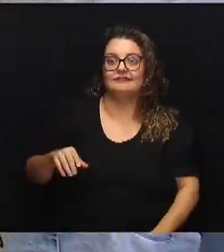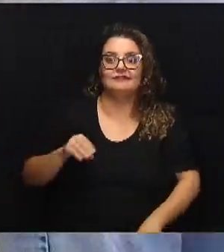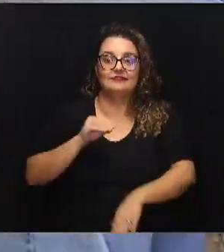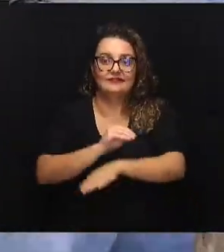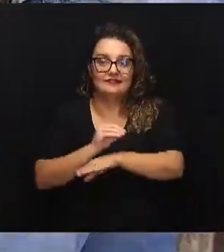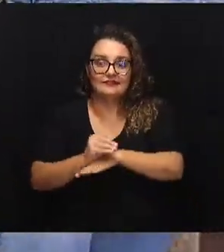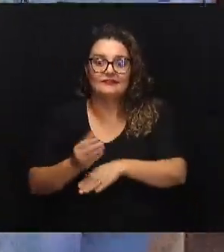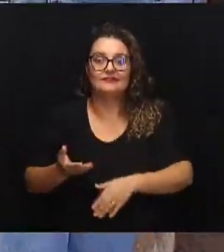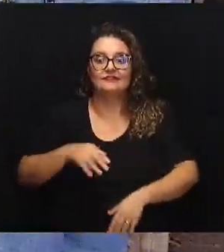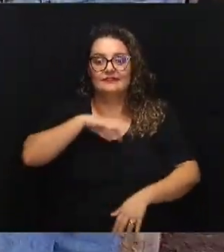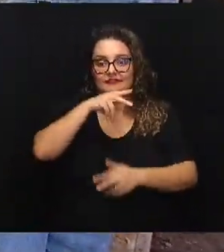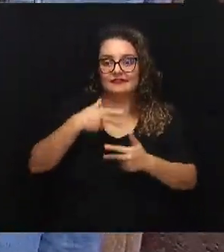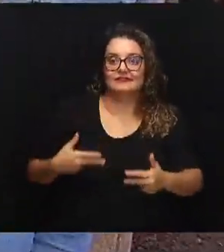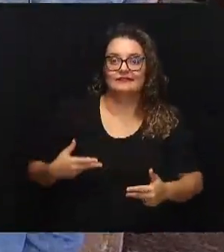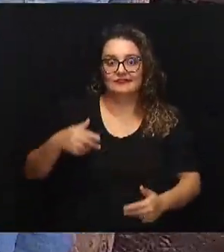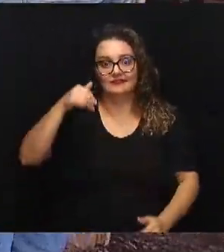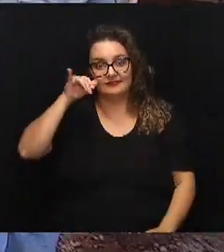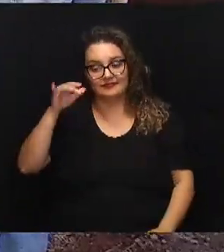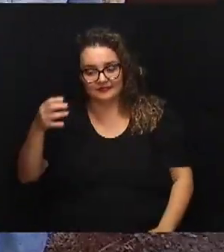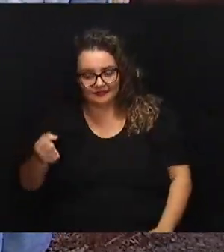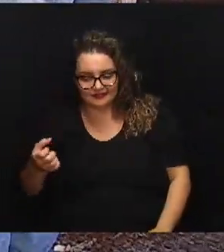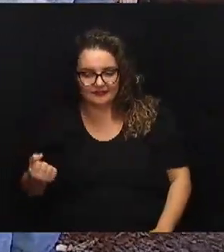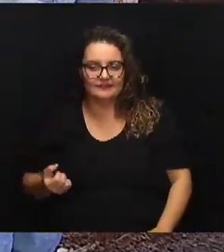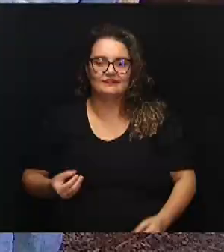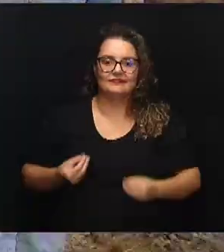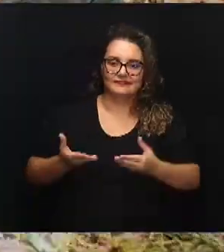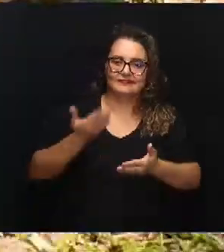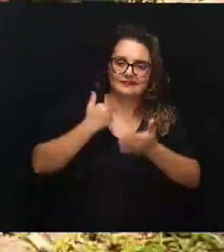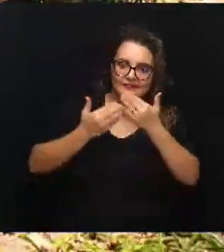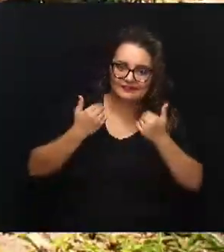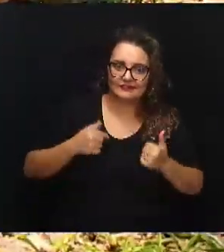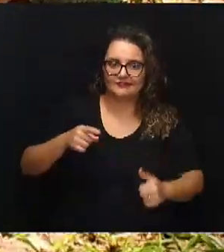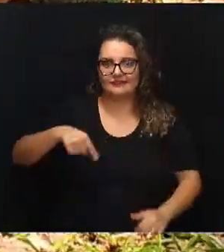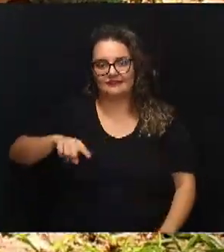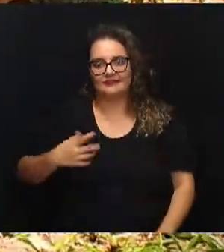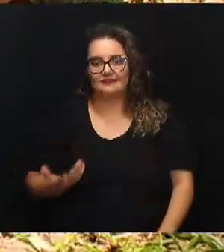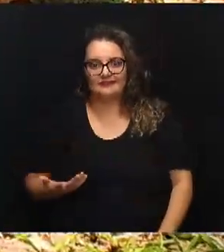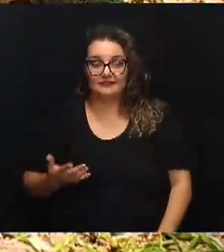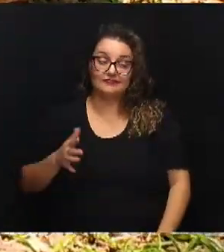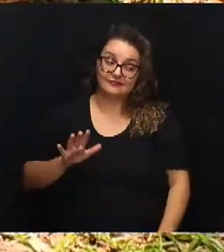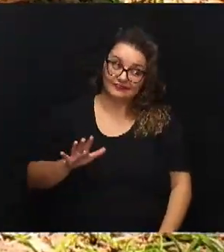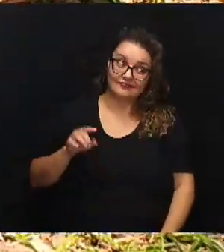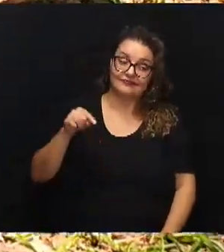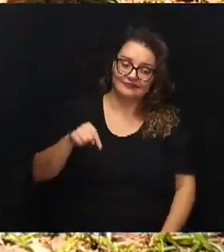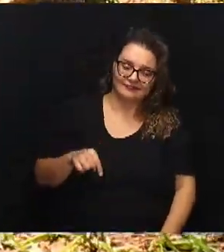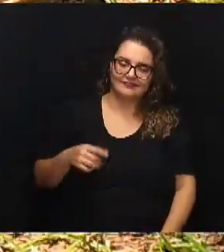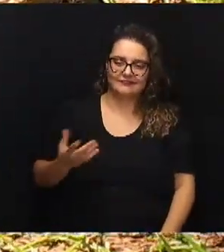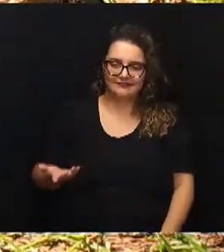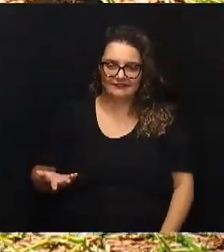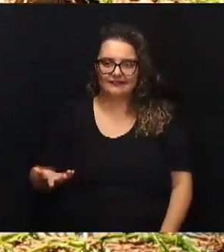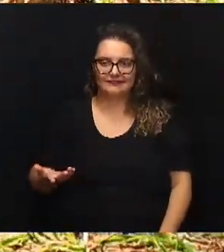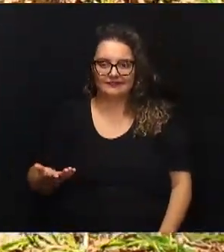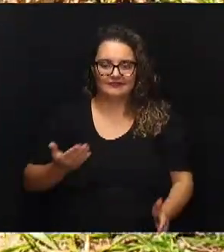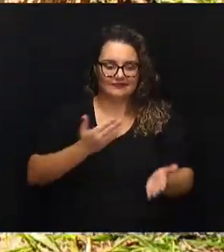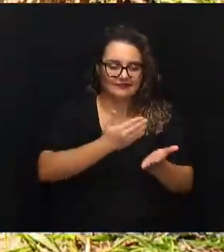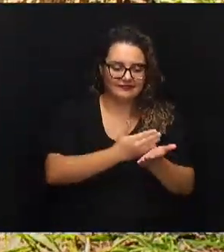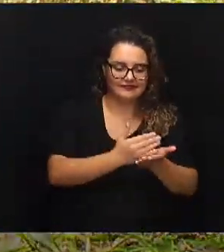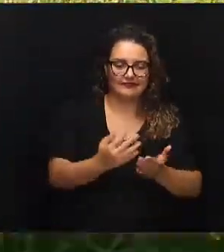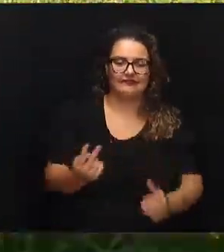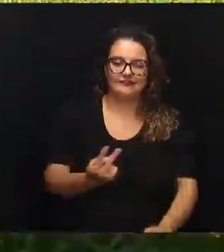né? Da vaca, tirar o leite, dar o alimento. Aliás, aqui você começa a dar